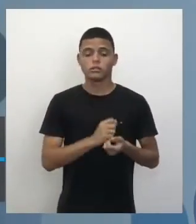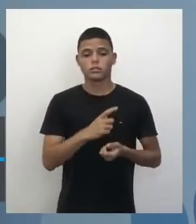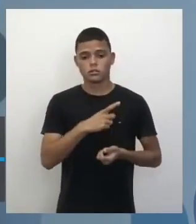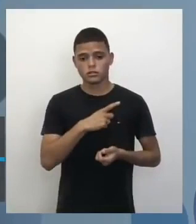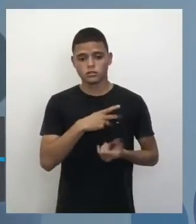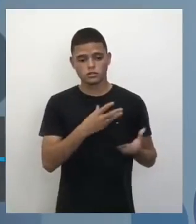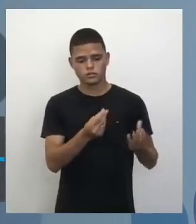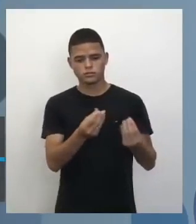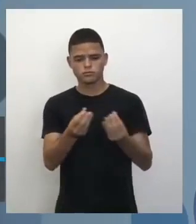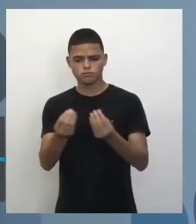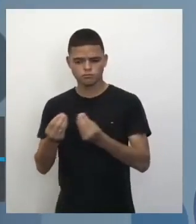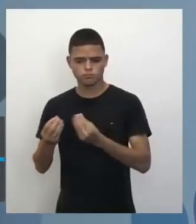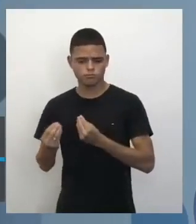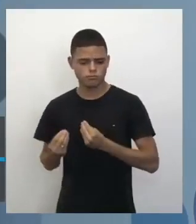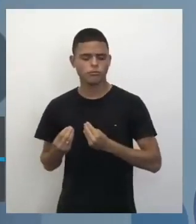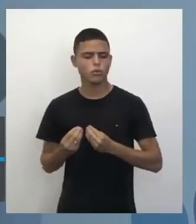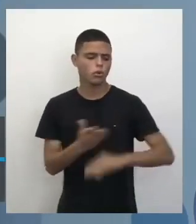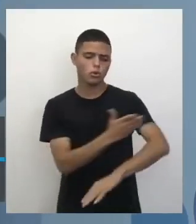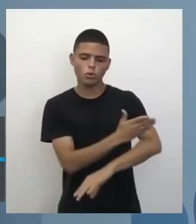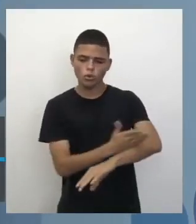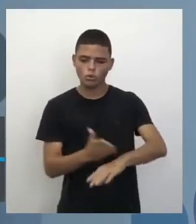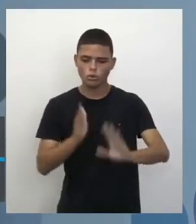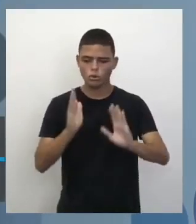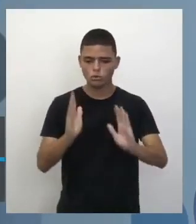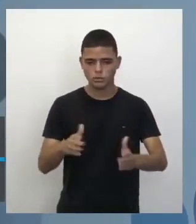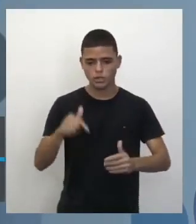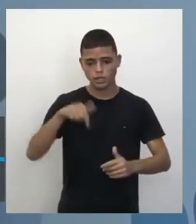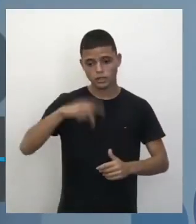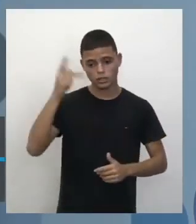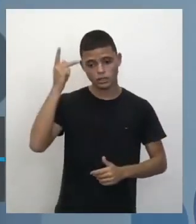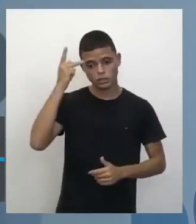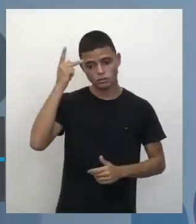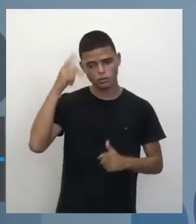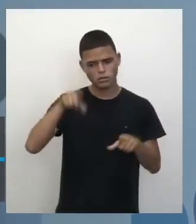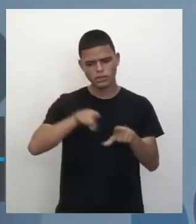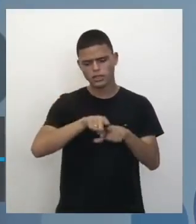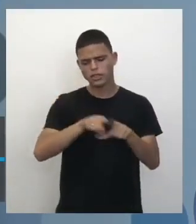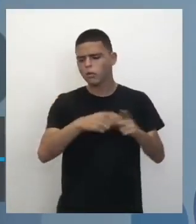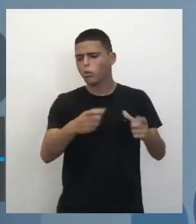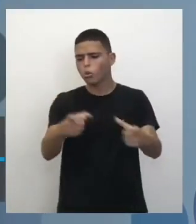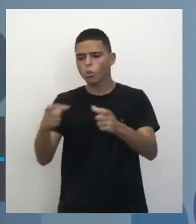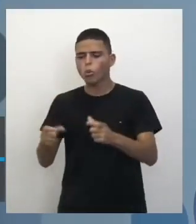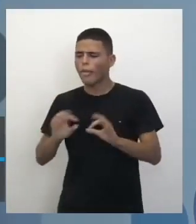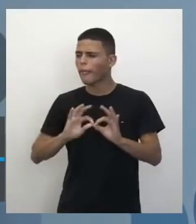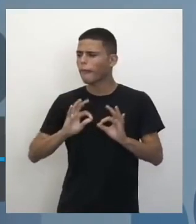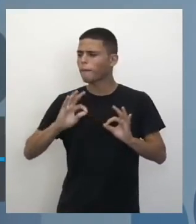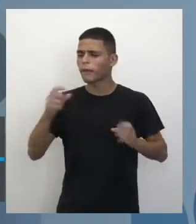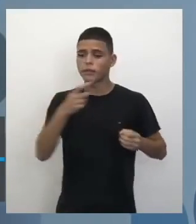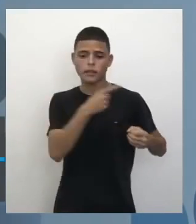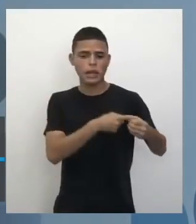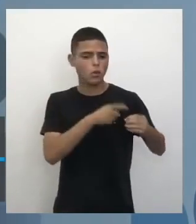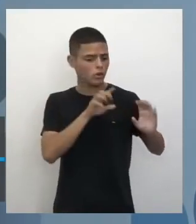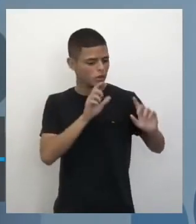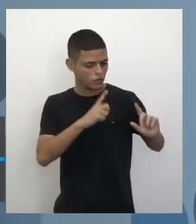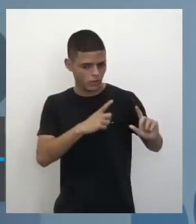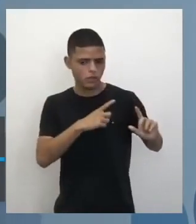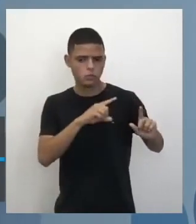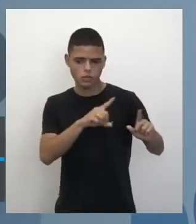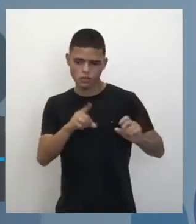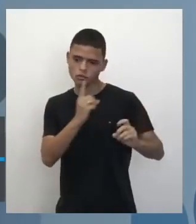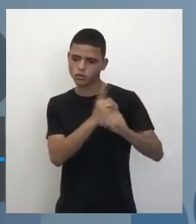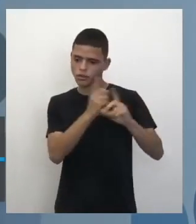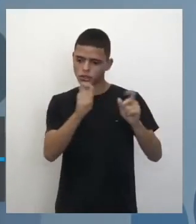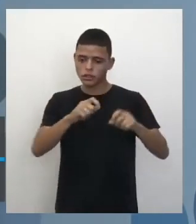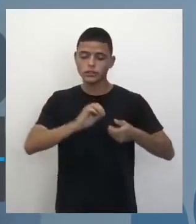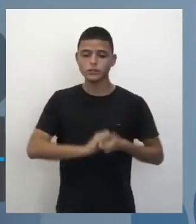verdadeiras instituições em São Paulo, eu falo aqui de São Paulo, mas essas instituições existem em várias cidades. Olha, é hábito típico da sua cidade e que às